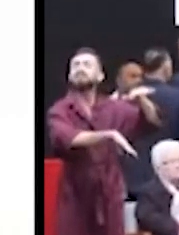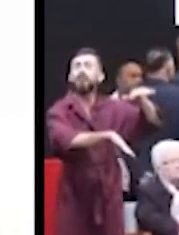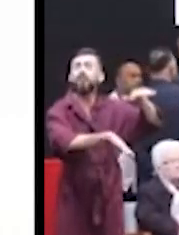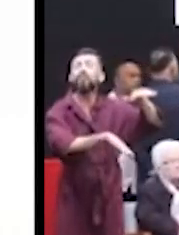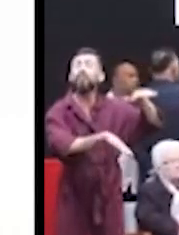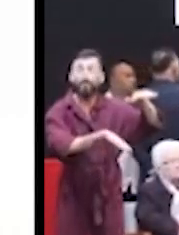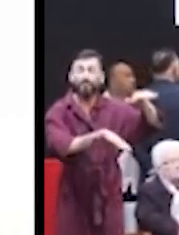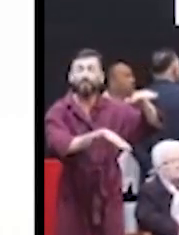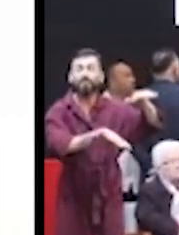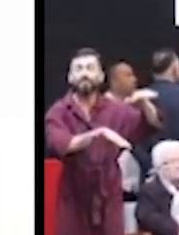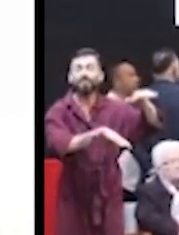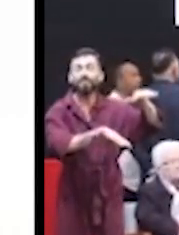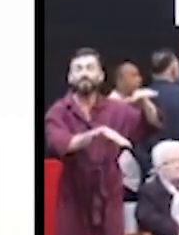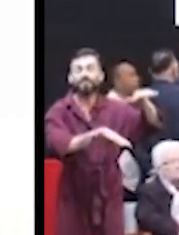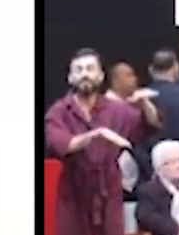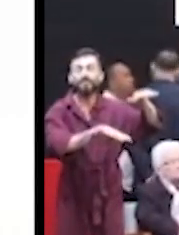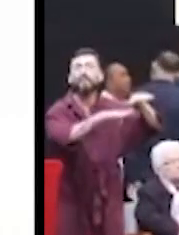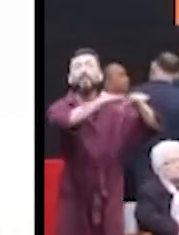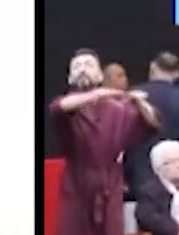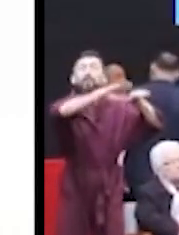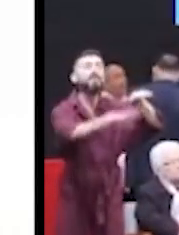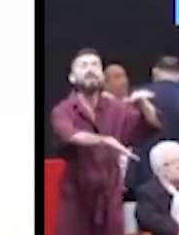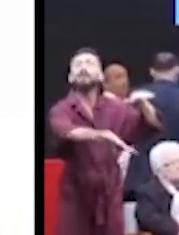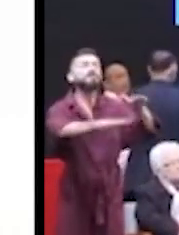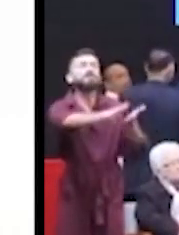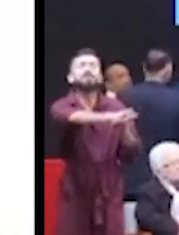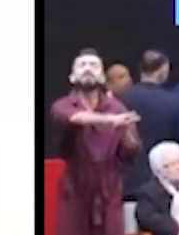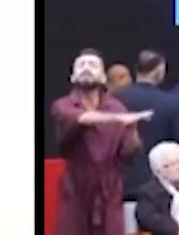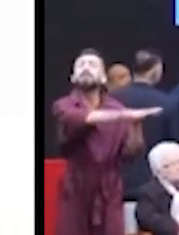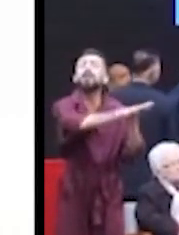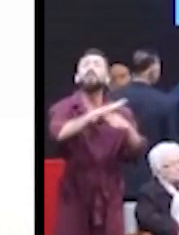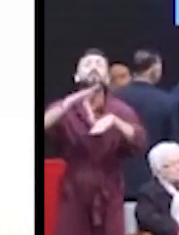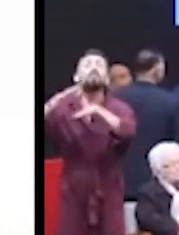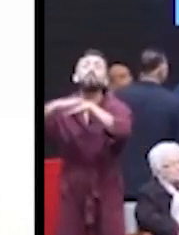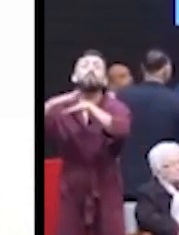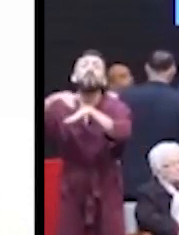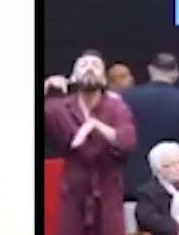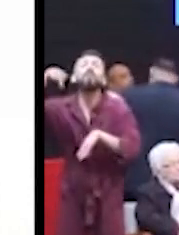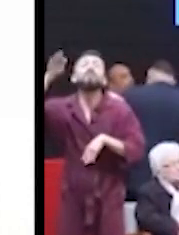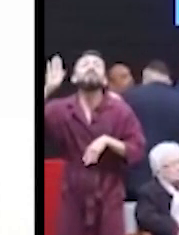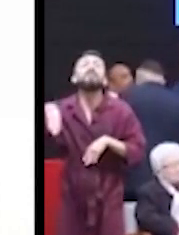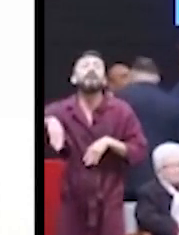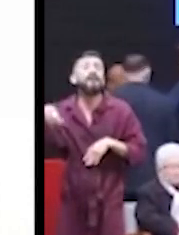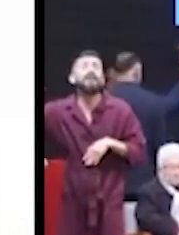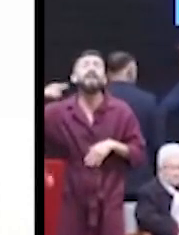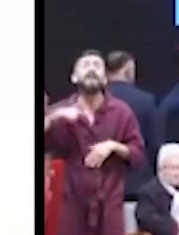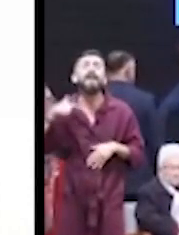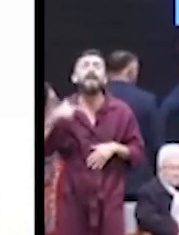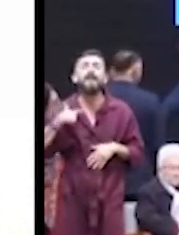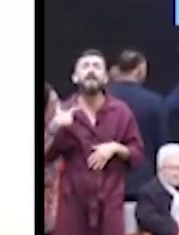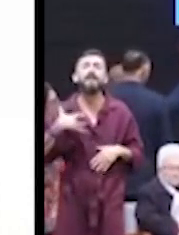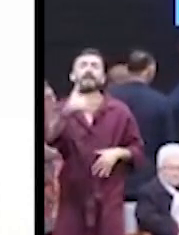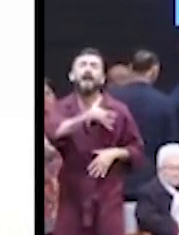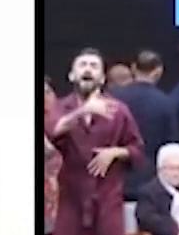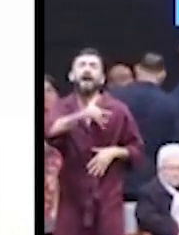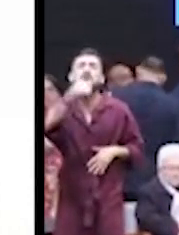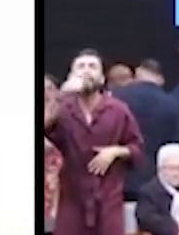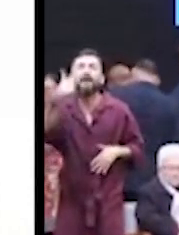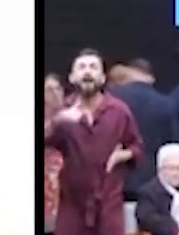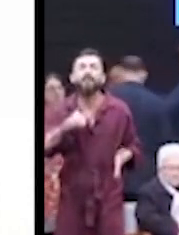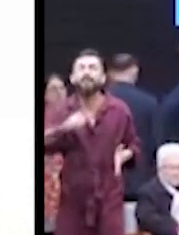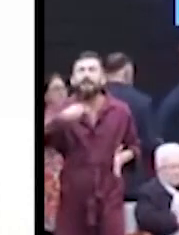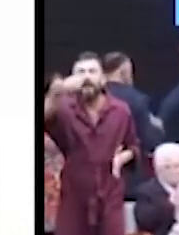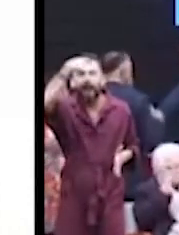só pode ser feita por alguém que não tenha caráter, por alguém que não